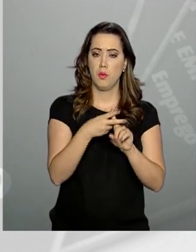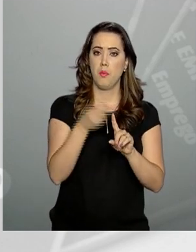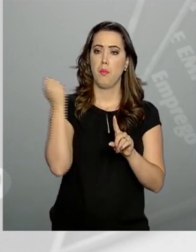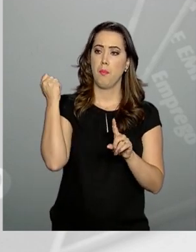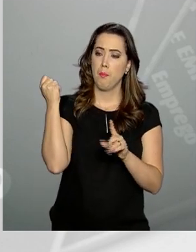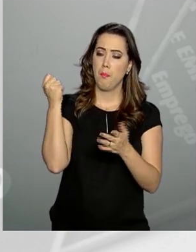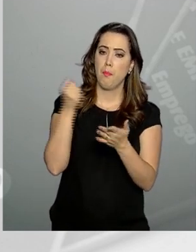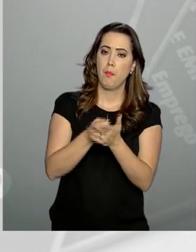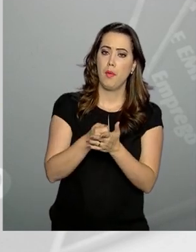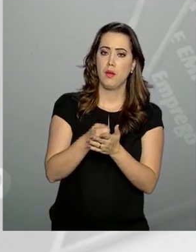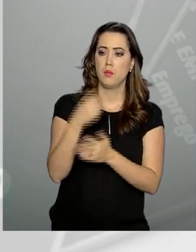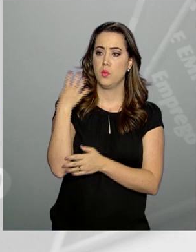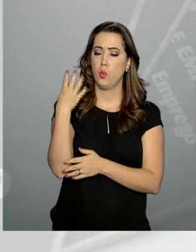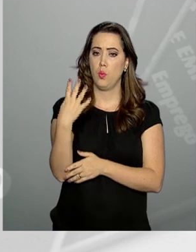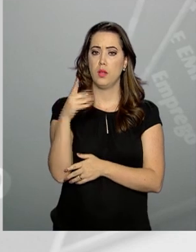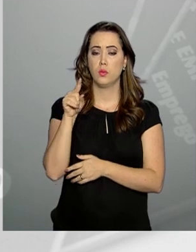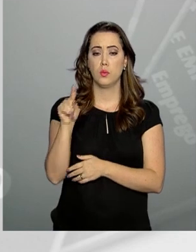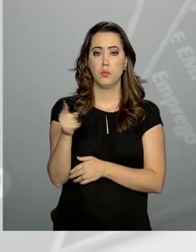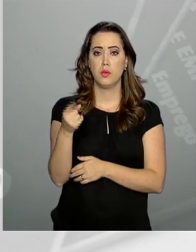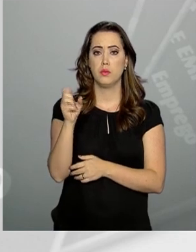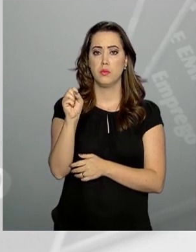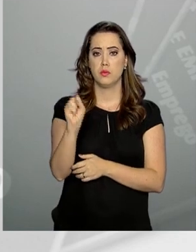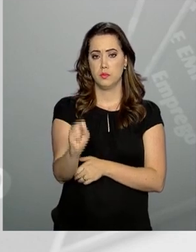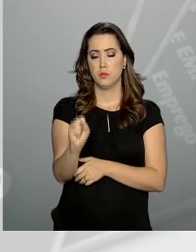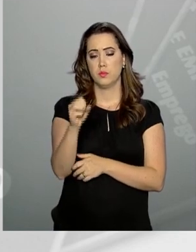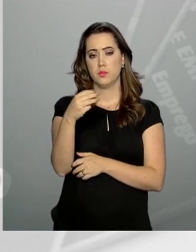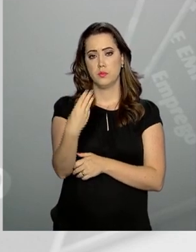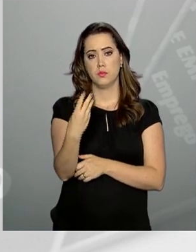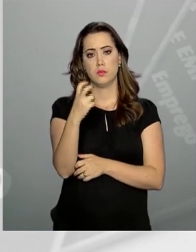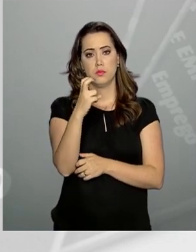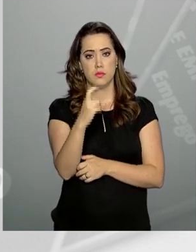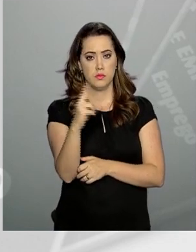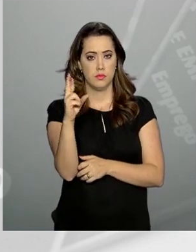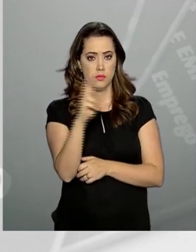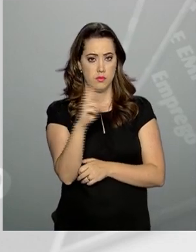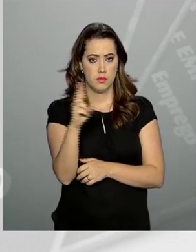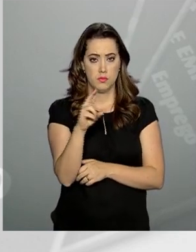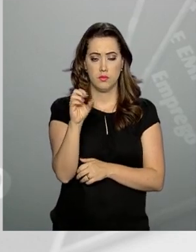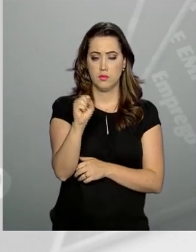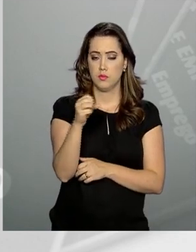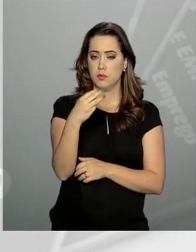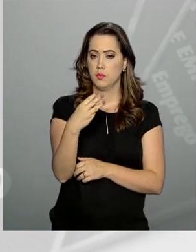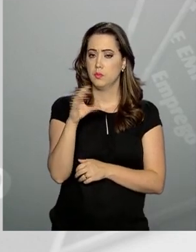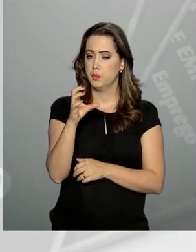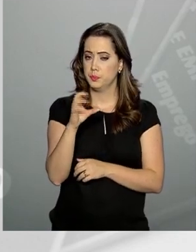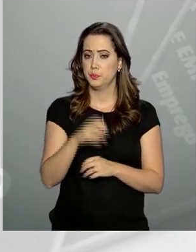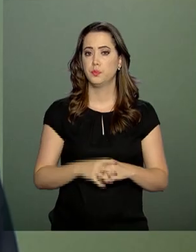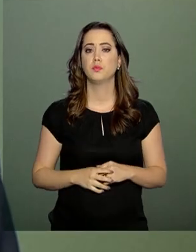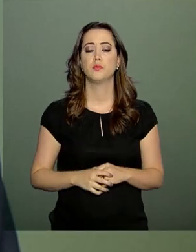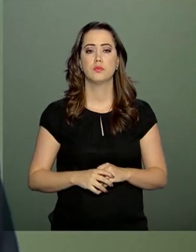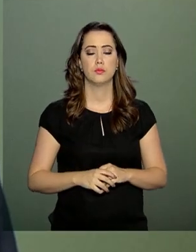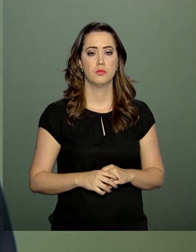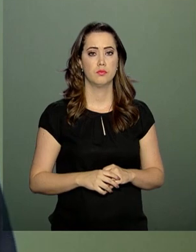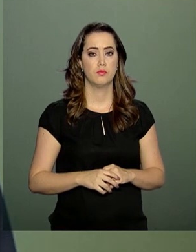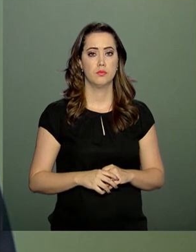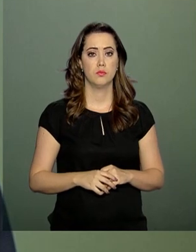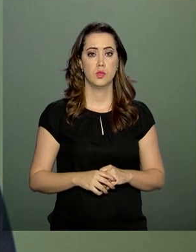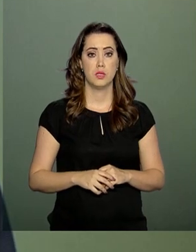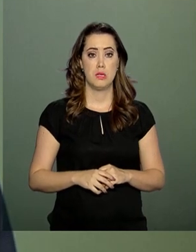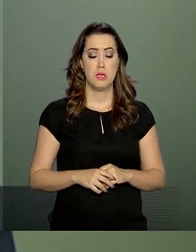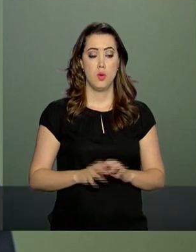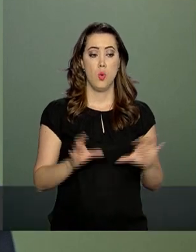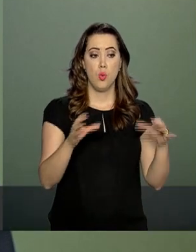vai passar a contribuir com R 4.835,83. Eles vão ter